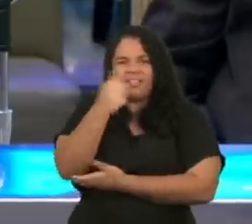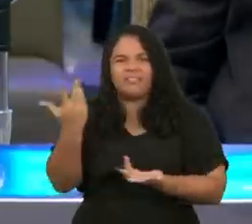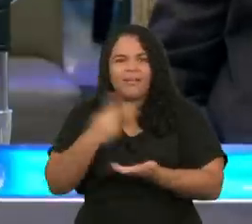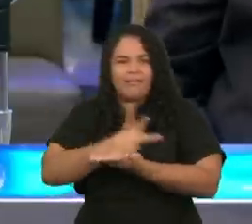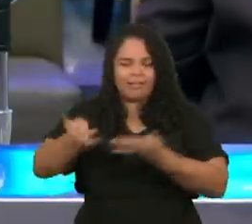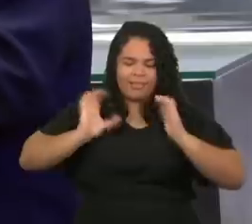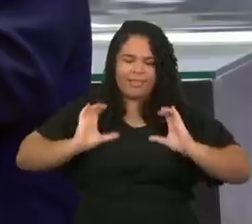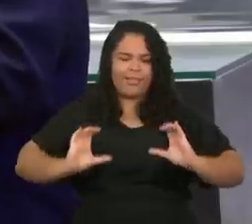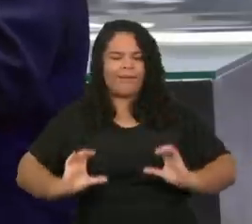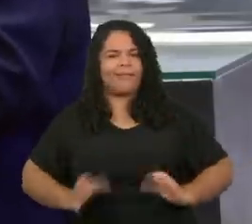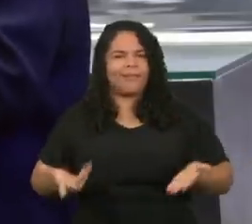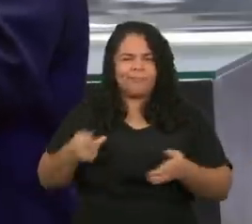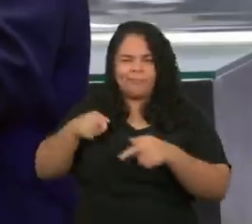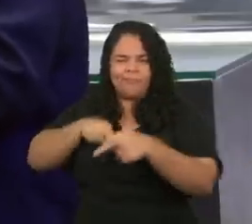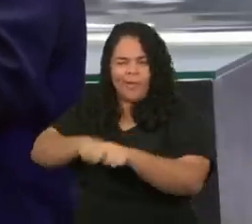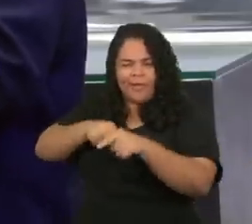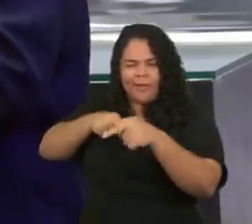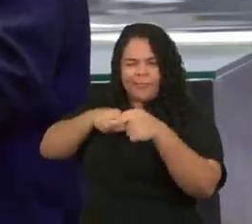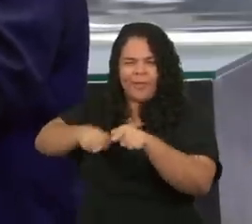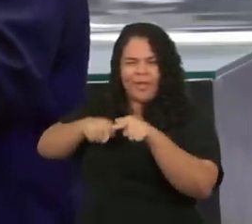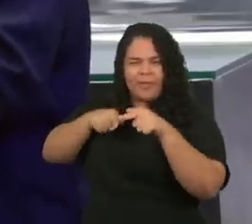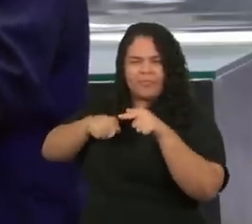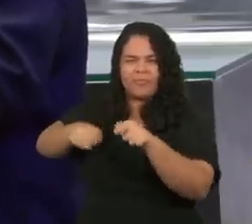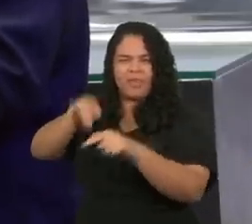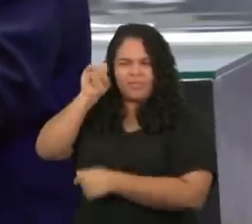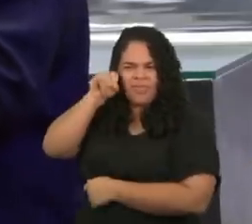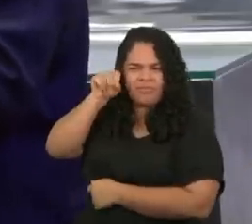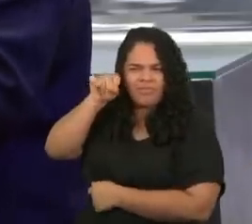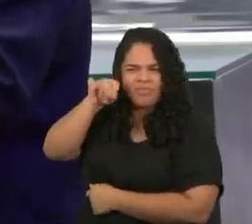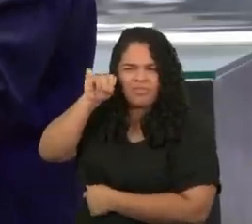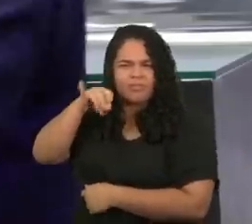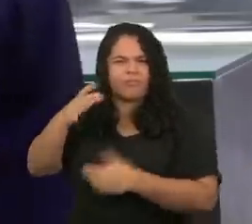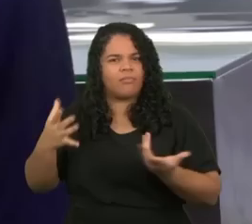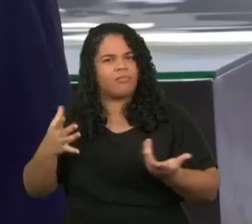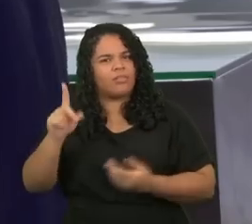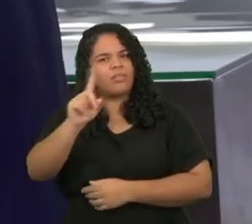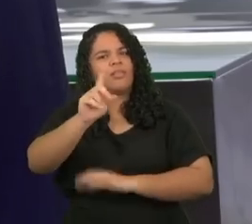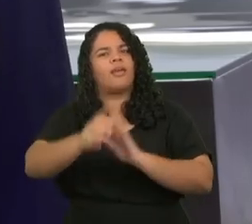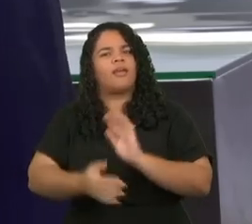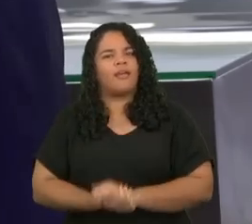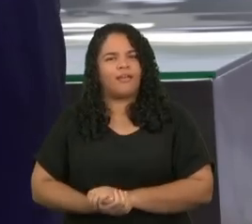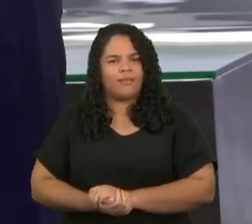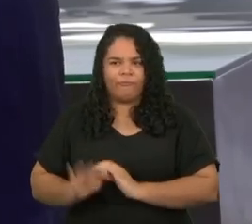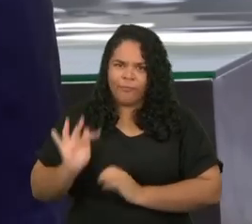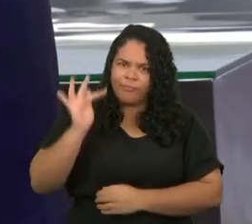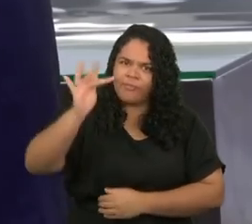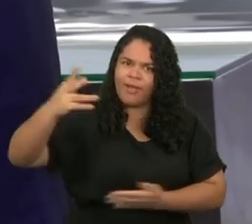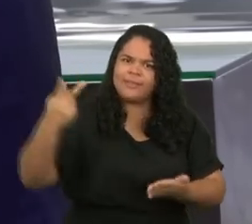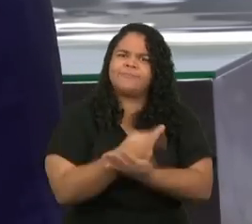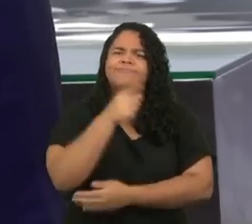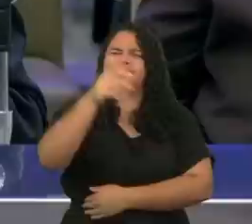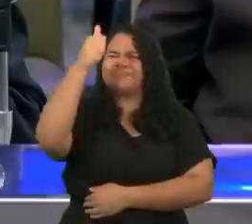em futucando conquistando E tu vai encontrar o caminho que tu vai se arrepender porque